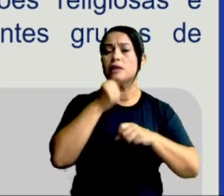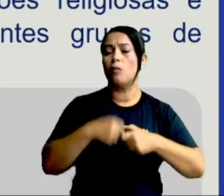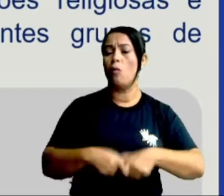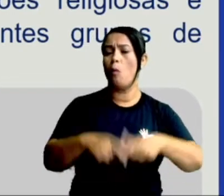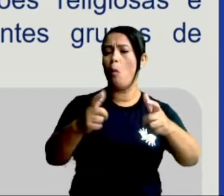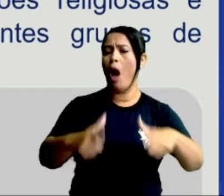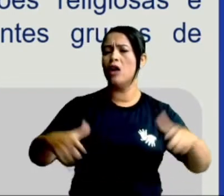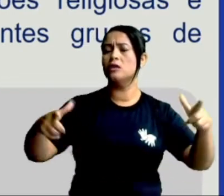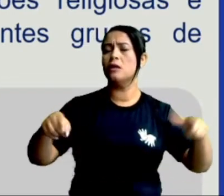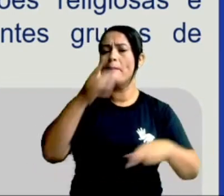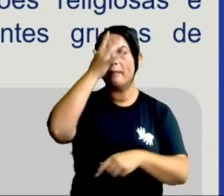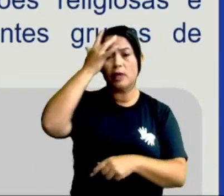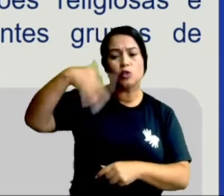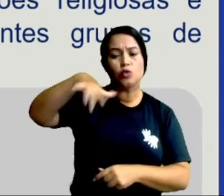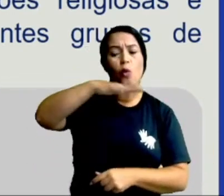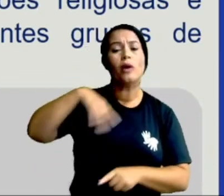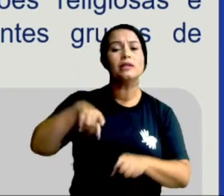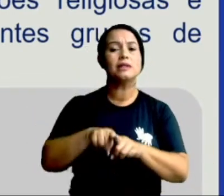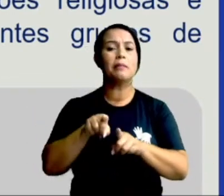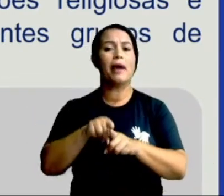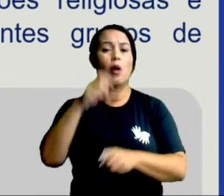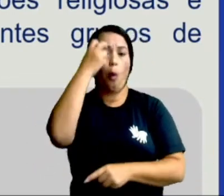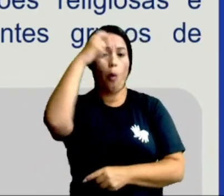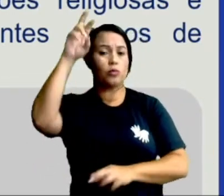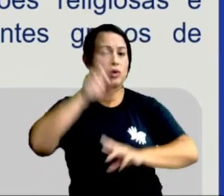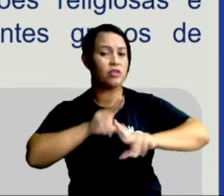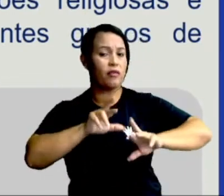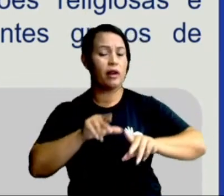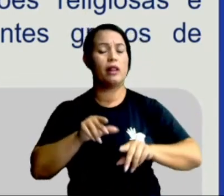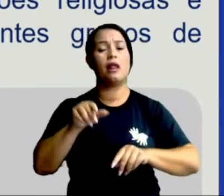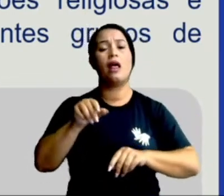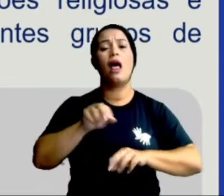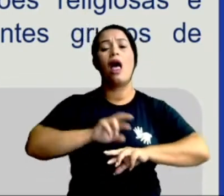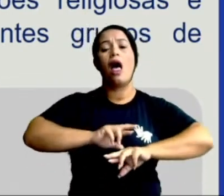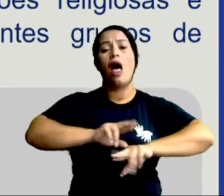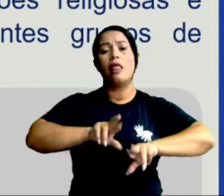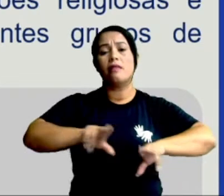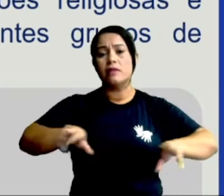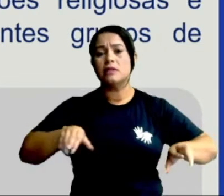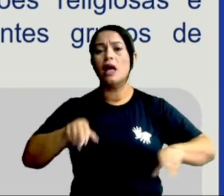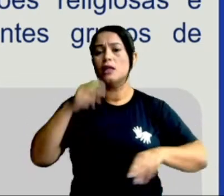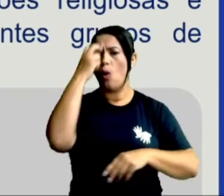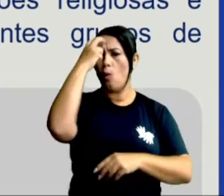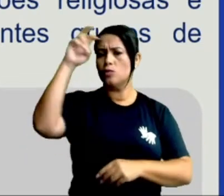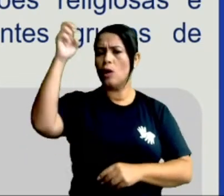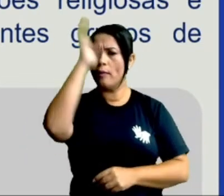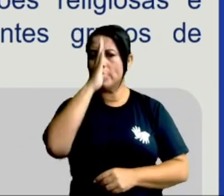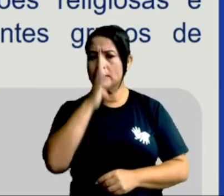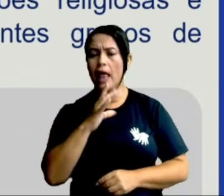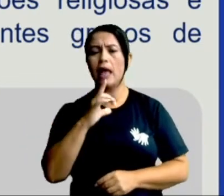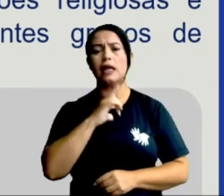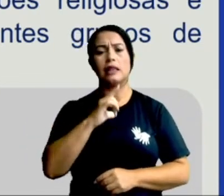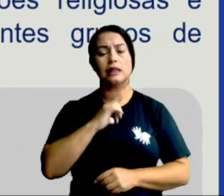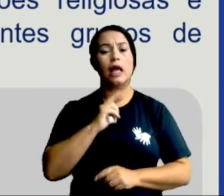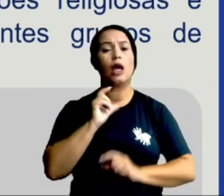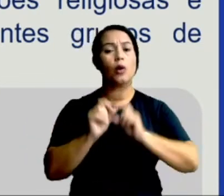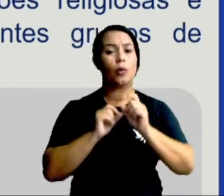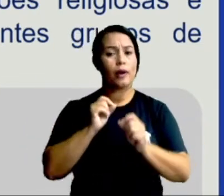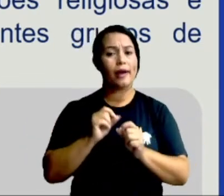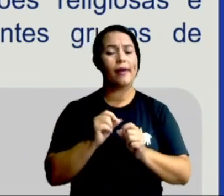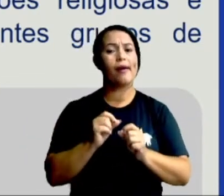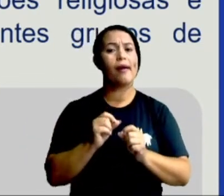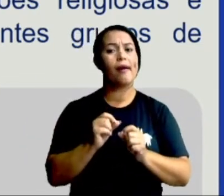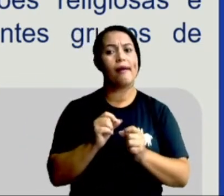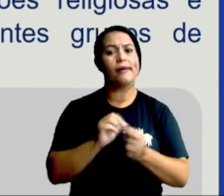e culturas diferentes. A diversidade cultural brasileira deriva da intensa e complexa diversidade